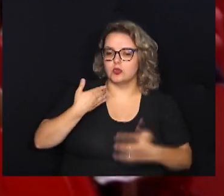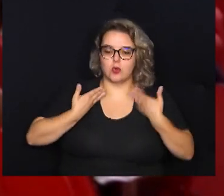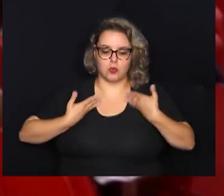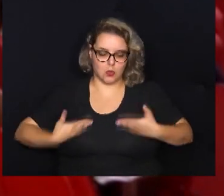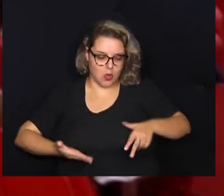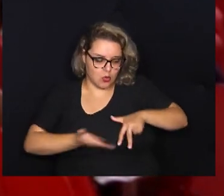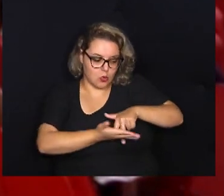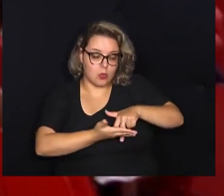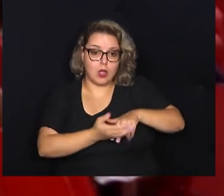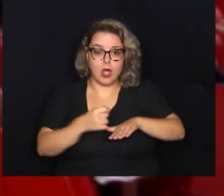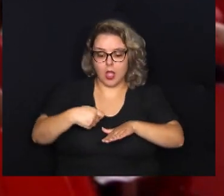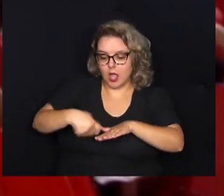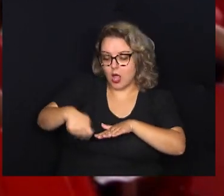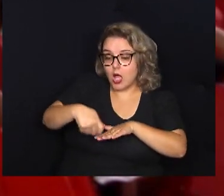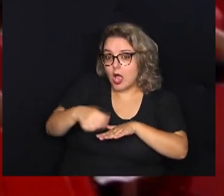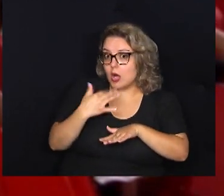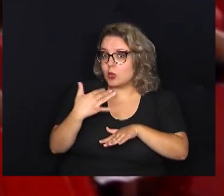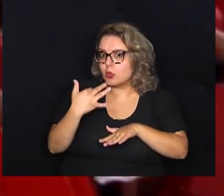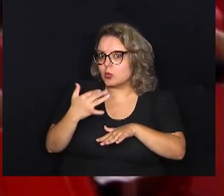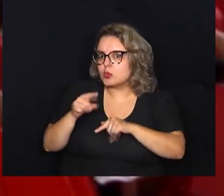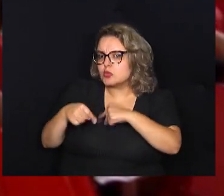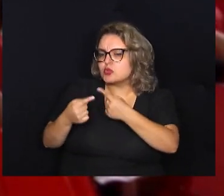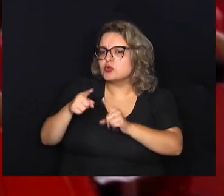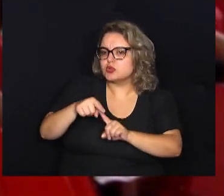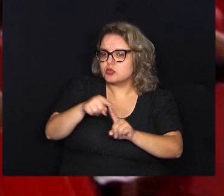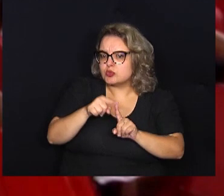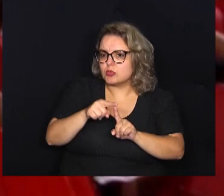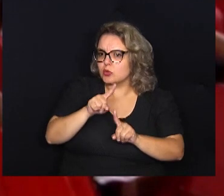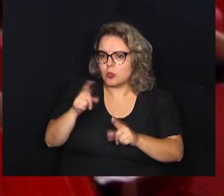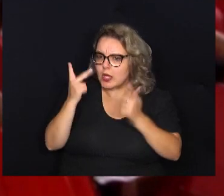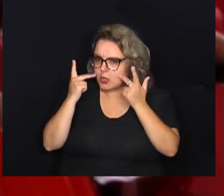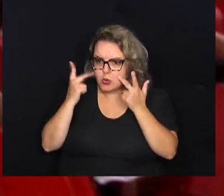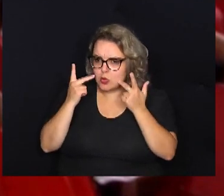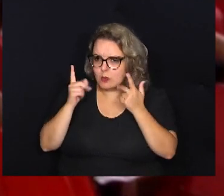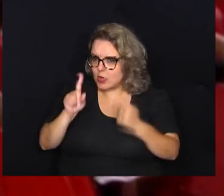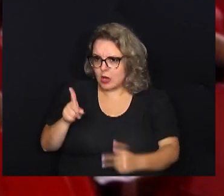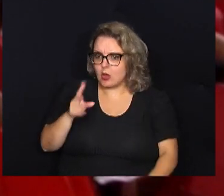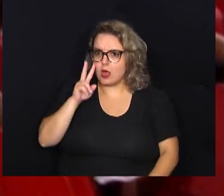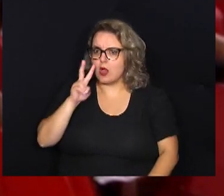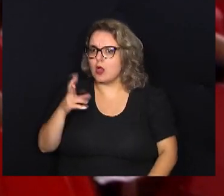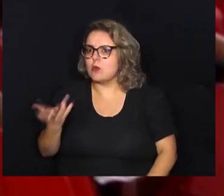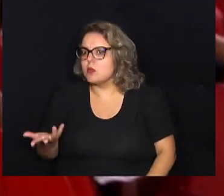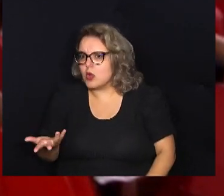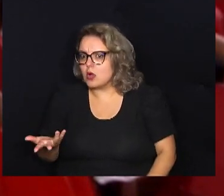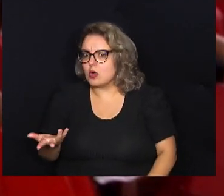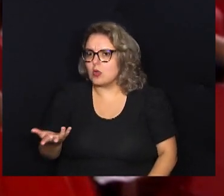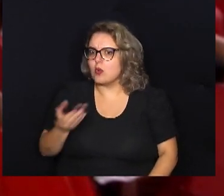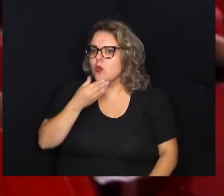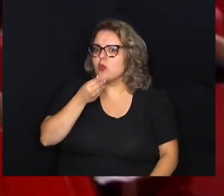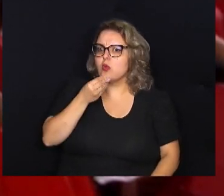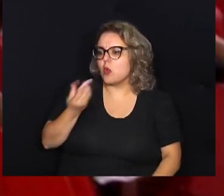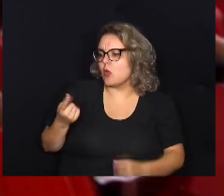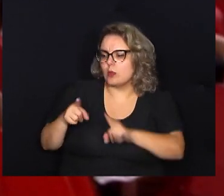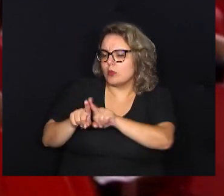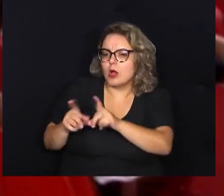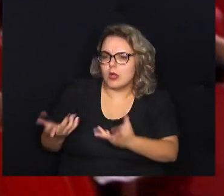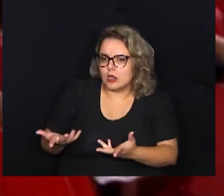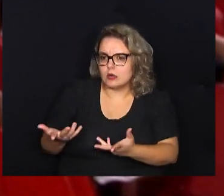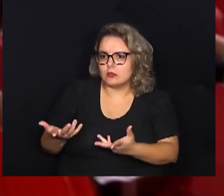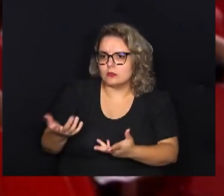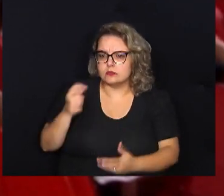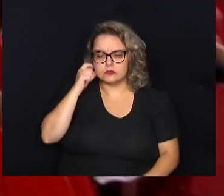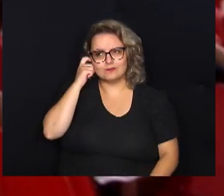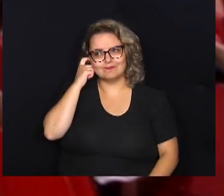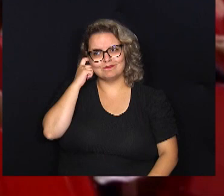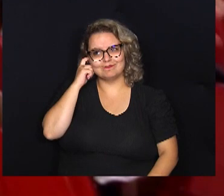do esmalte, os outros tipos também. Não é normal, não é comum ver um homem, um parceiro,